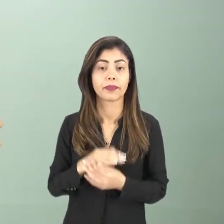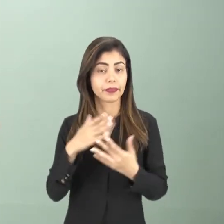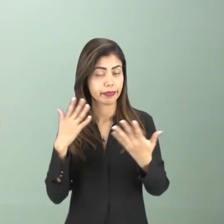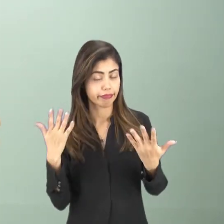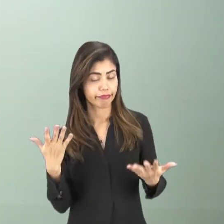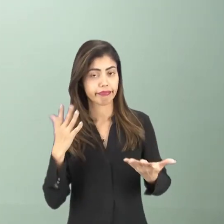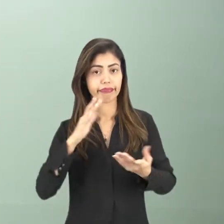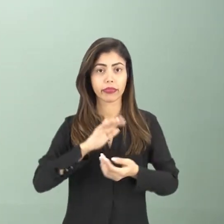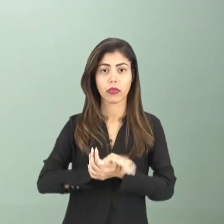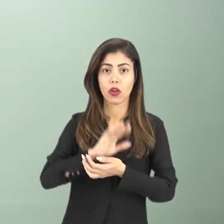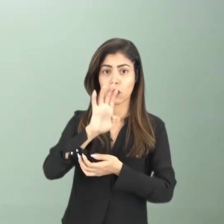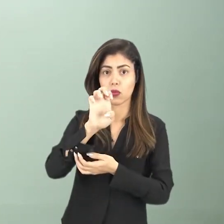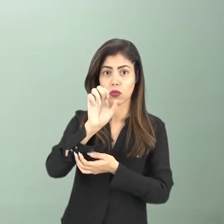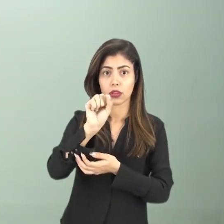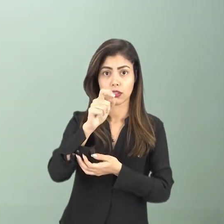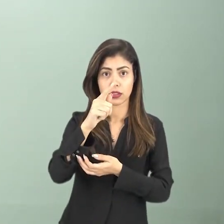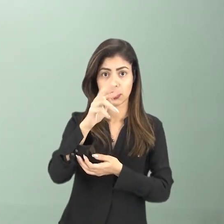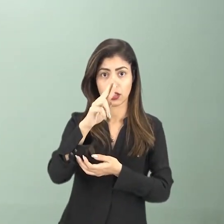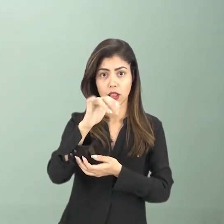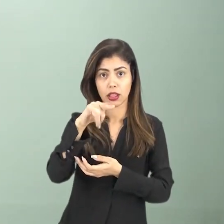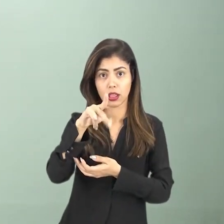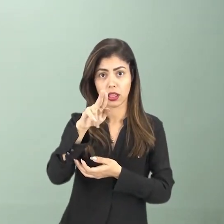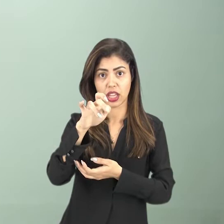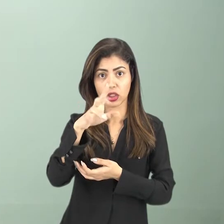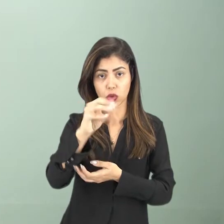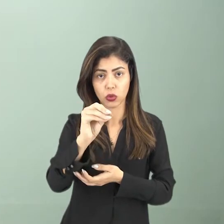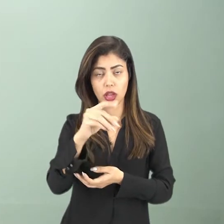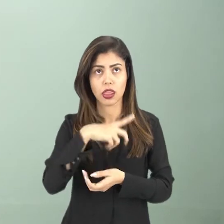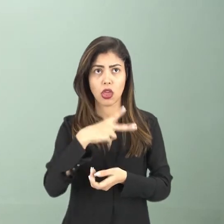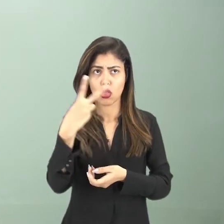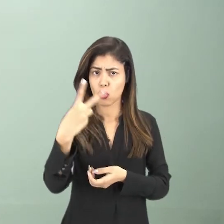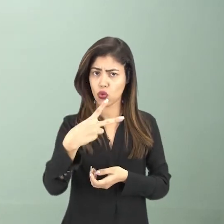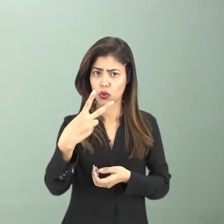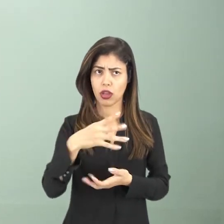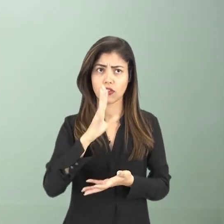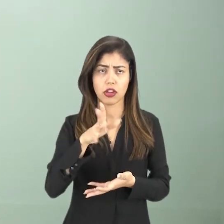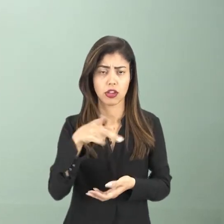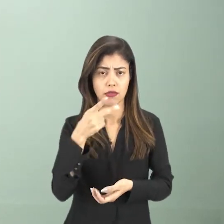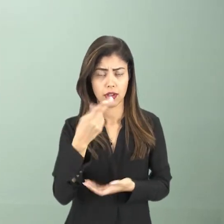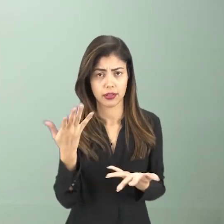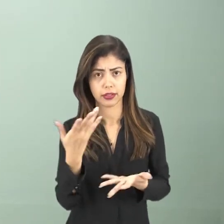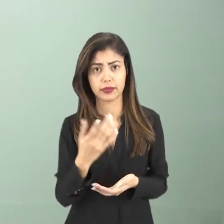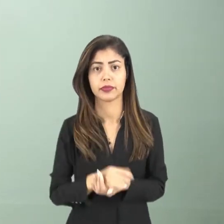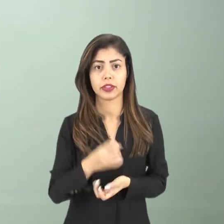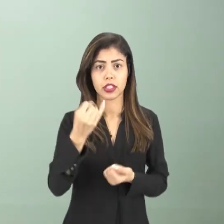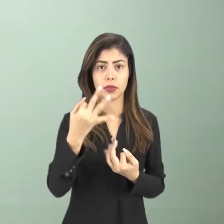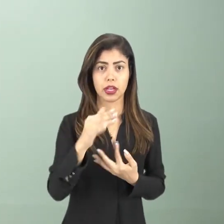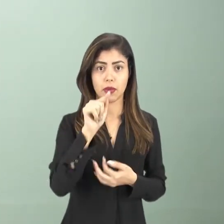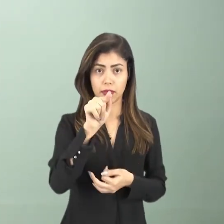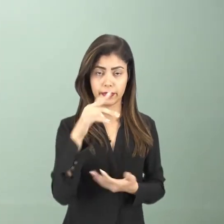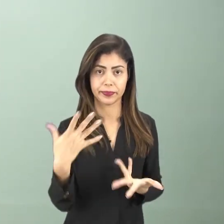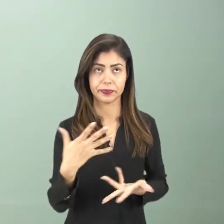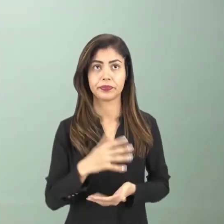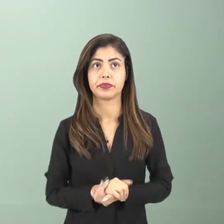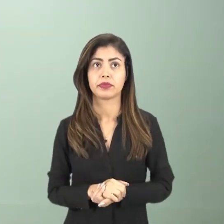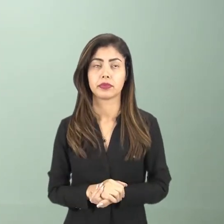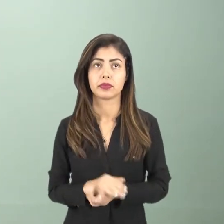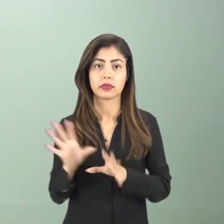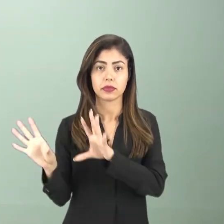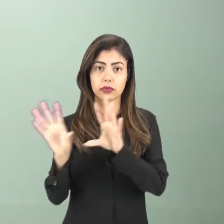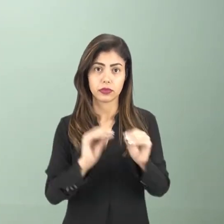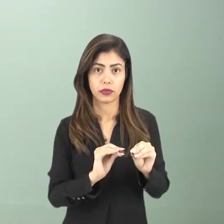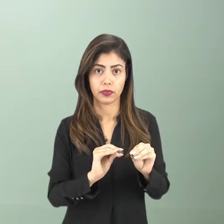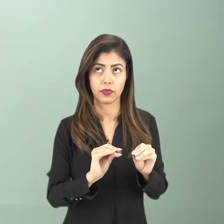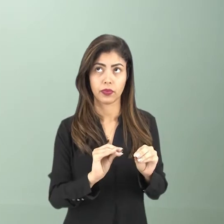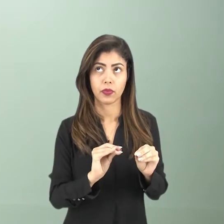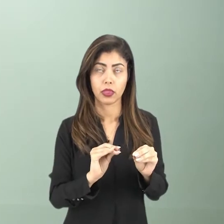esqueleto, ele é formado aí por 2 regiões, que já já a gente vai falar sobre isso. Vamos tratar agora